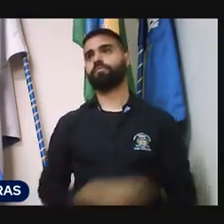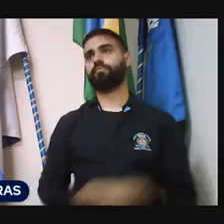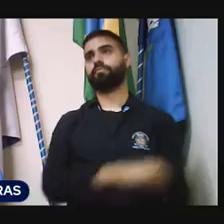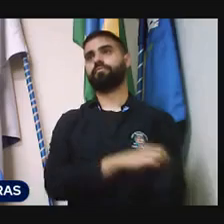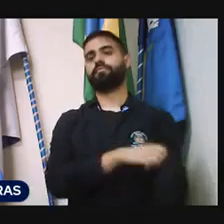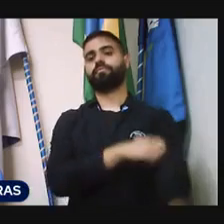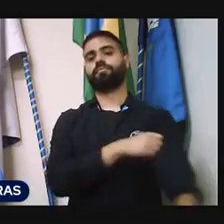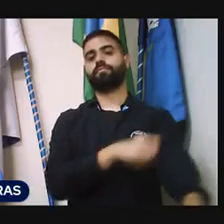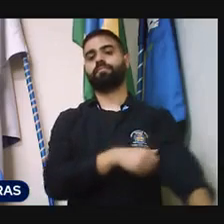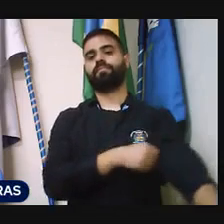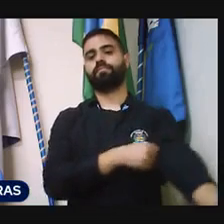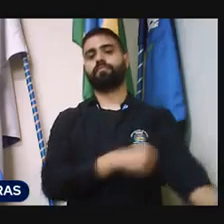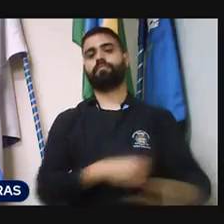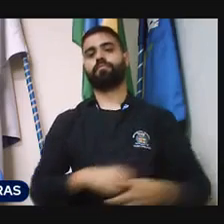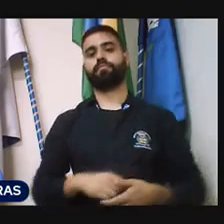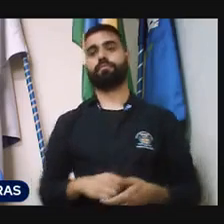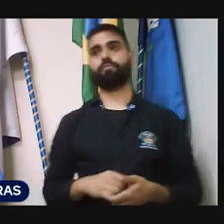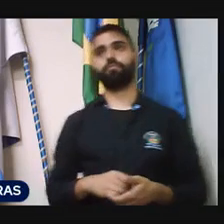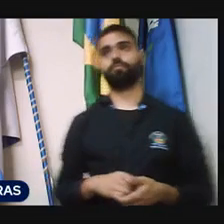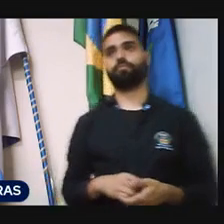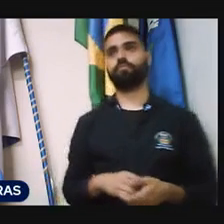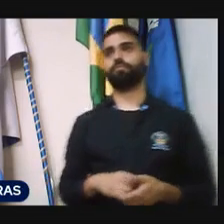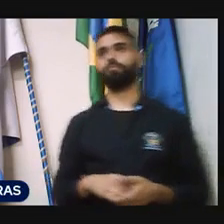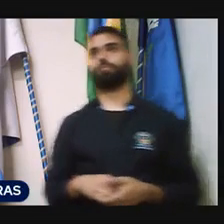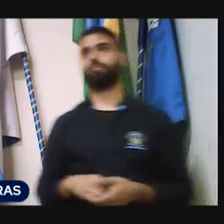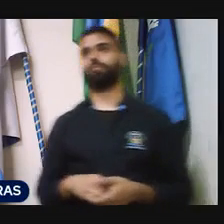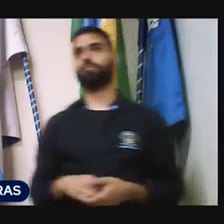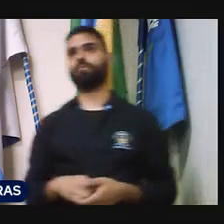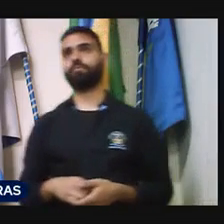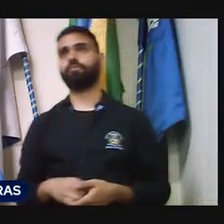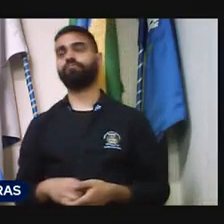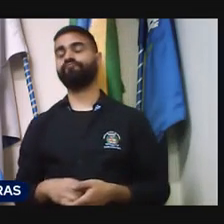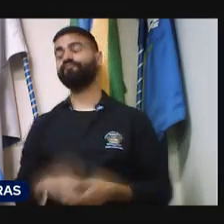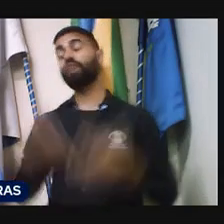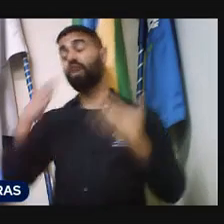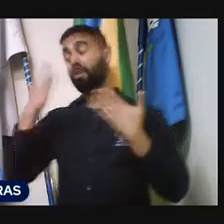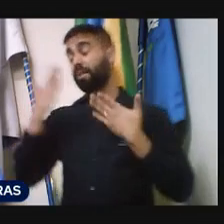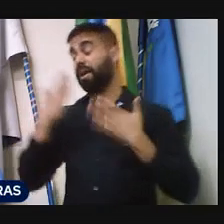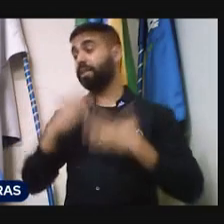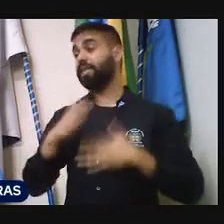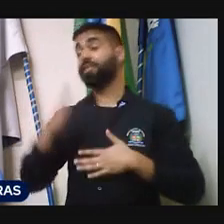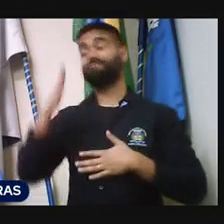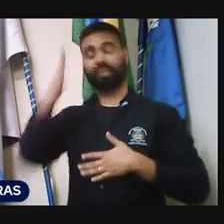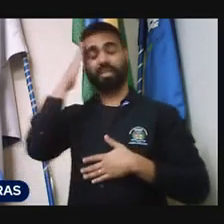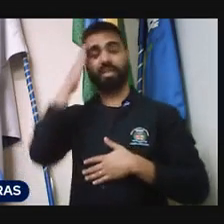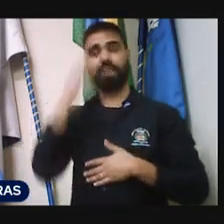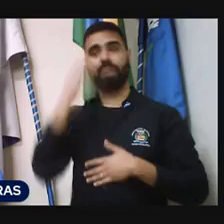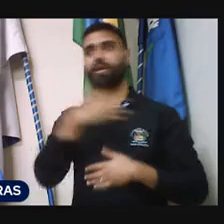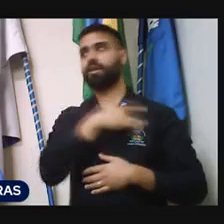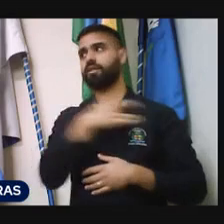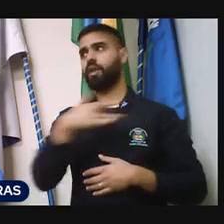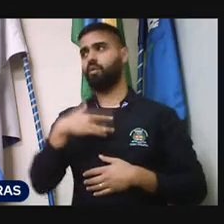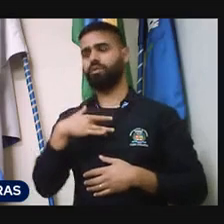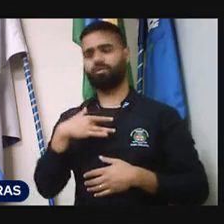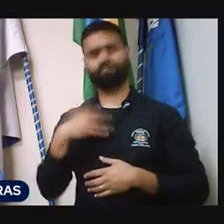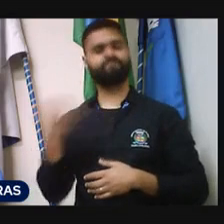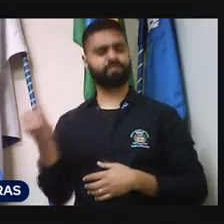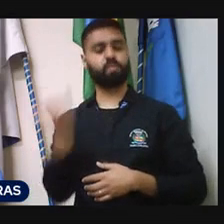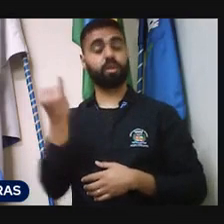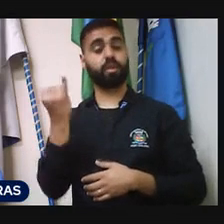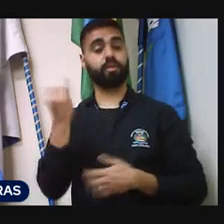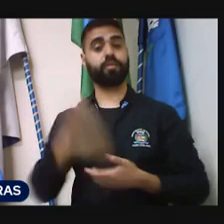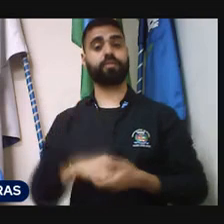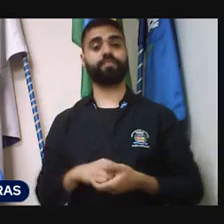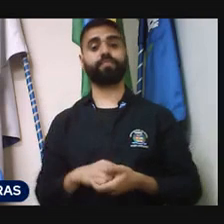a gente sabella né e a saúde é primordial e